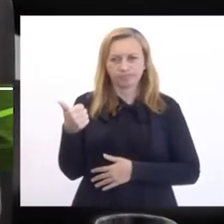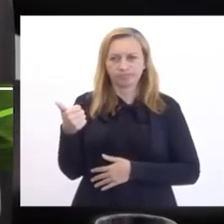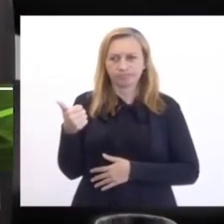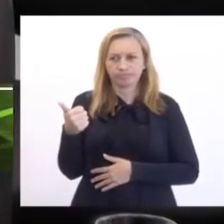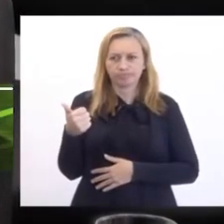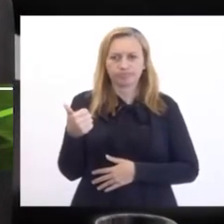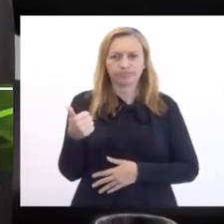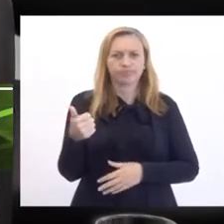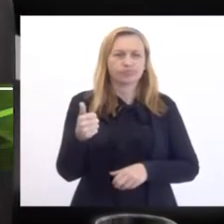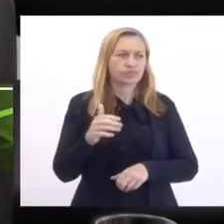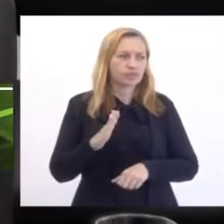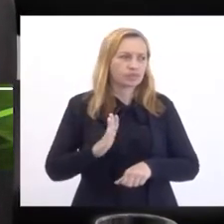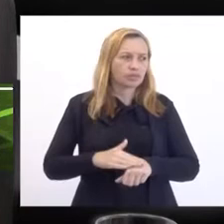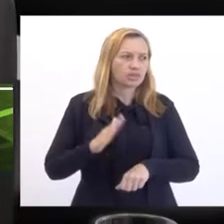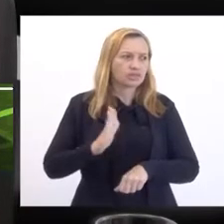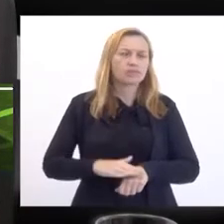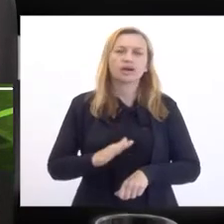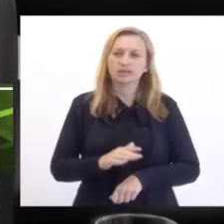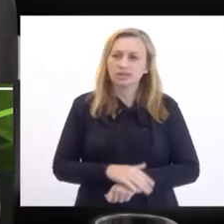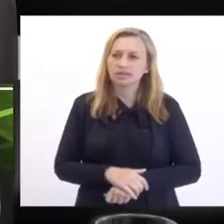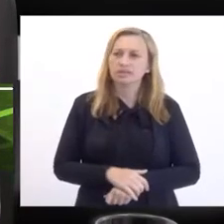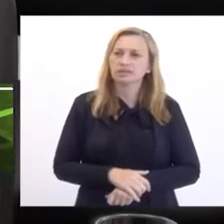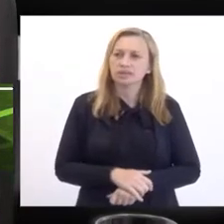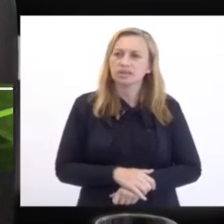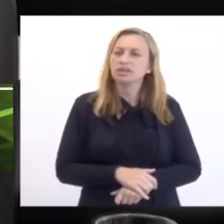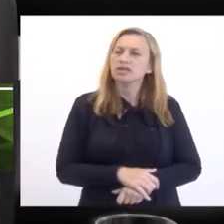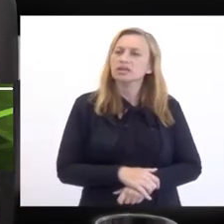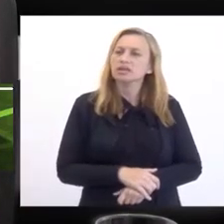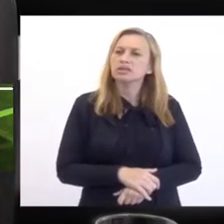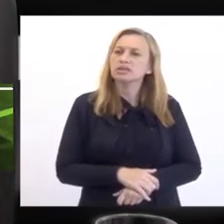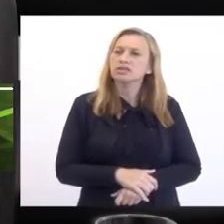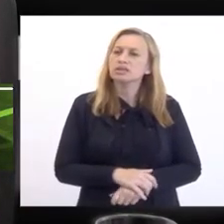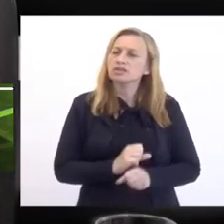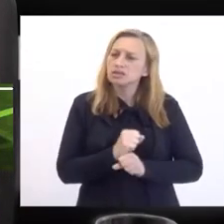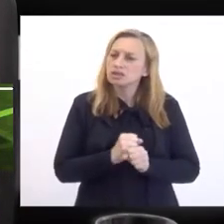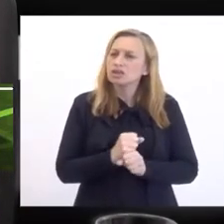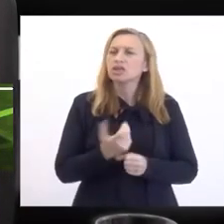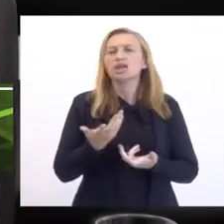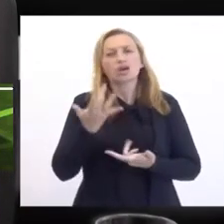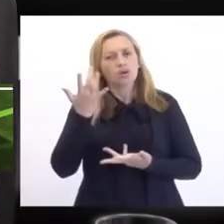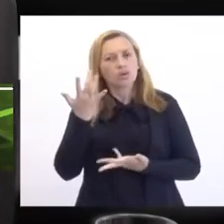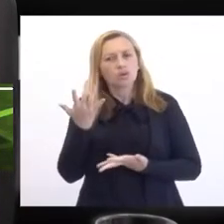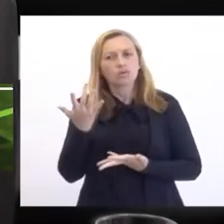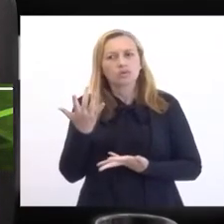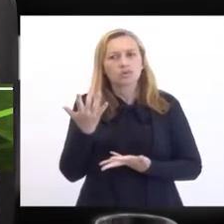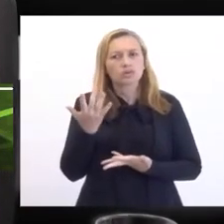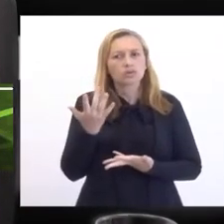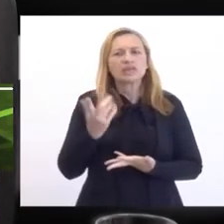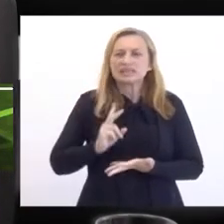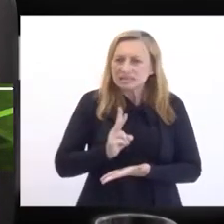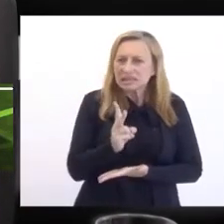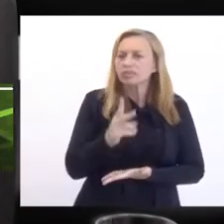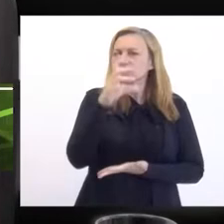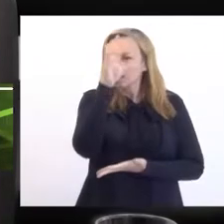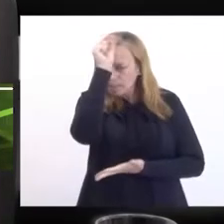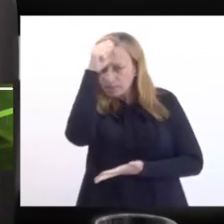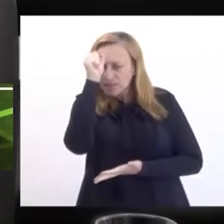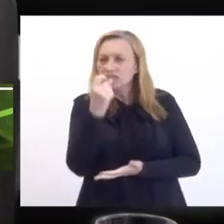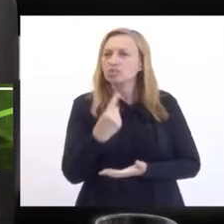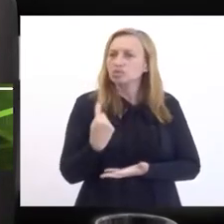dando a cada ano, e eu acho que, de alguma forma, a gente sempre aprende também